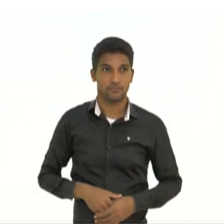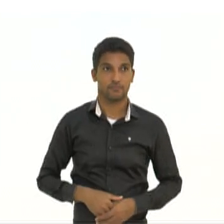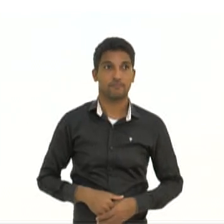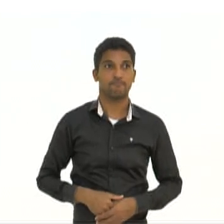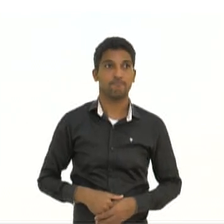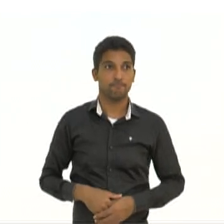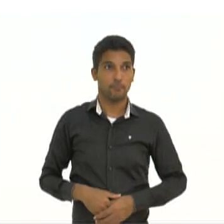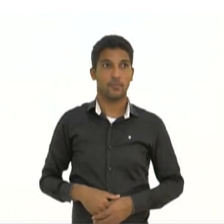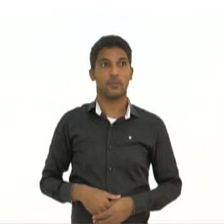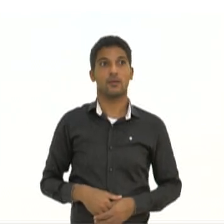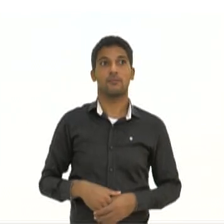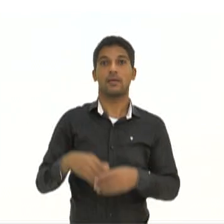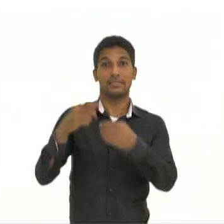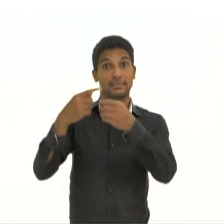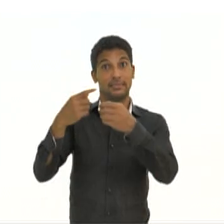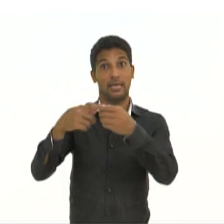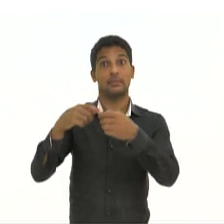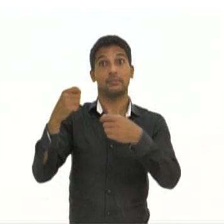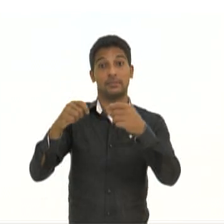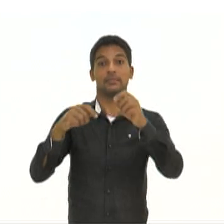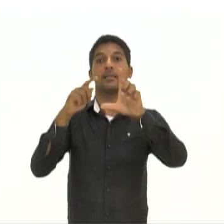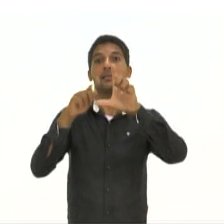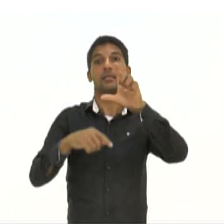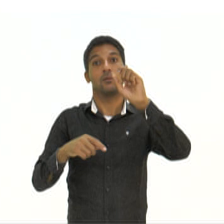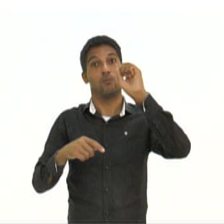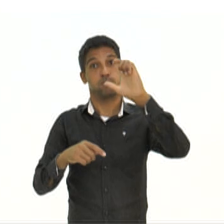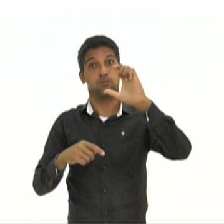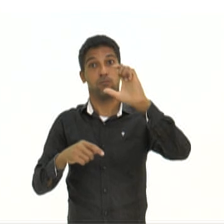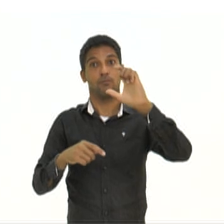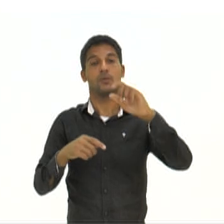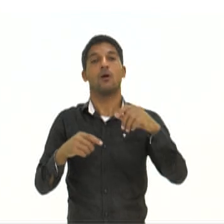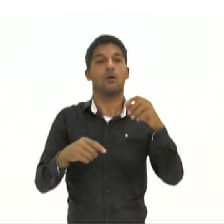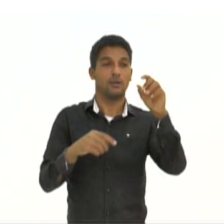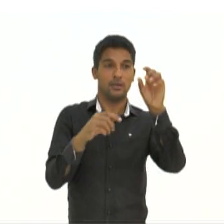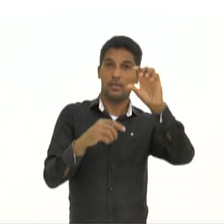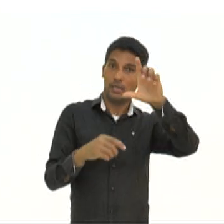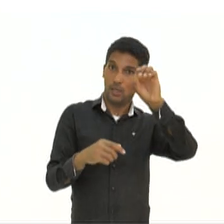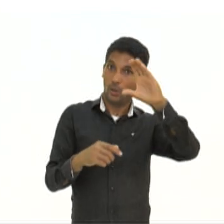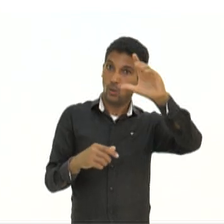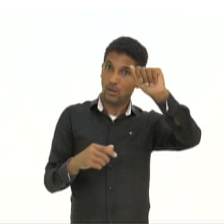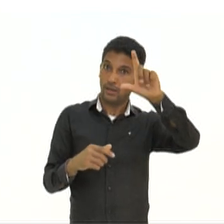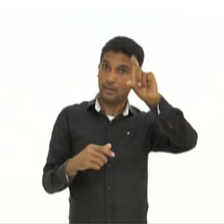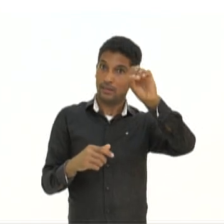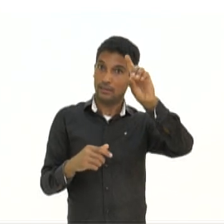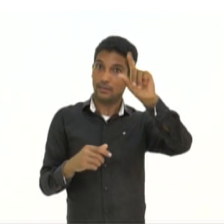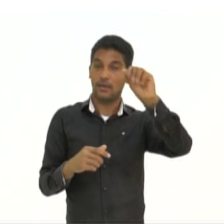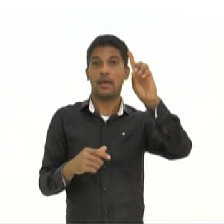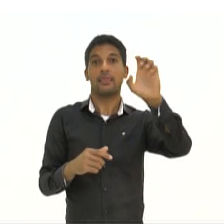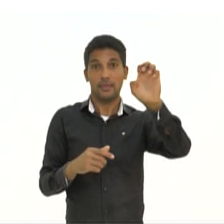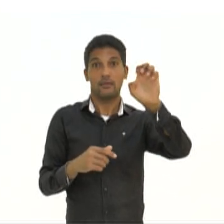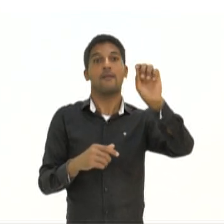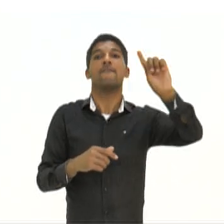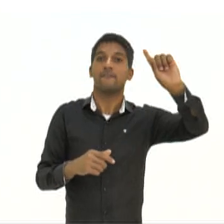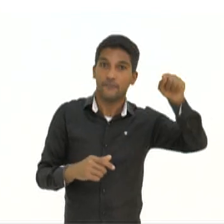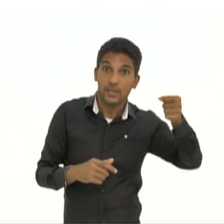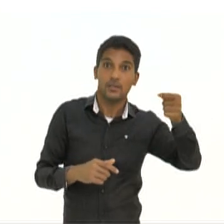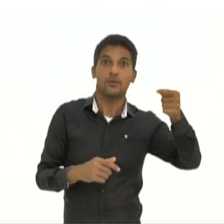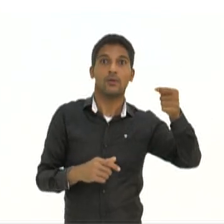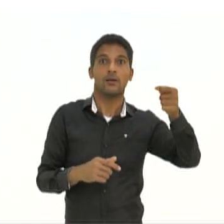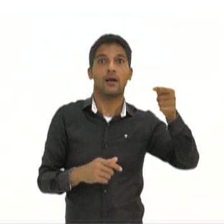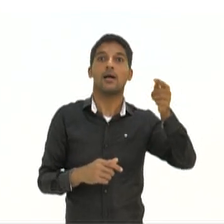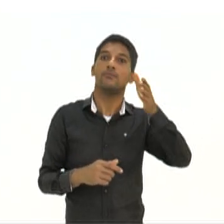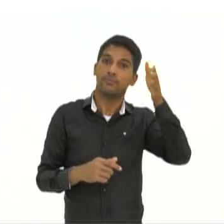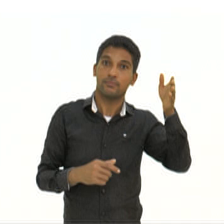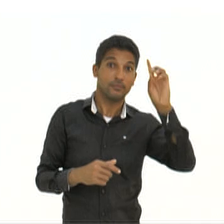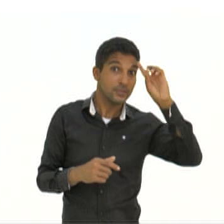maiúsculas. Né? Faço a vírgula, então sempre coloco localidade, vírgula, a pontuação adequada. Na sequência, o dia, né?